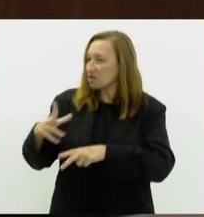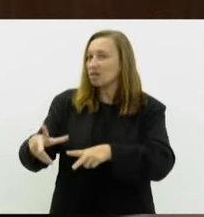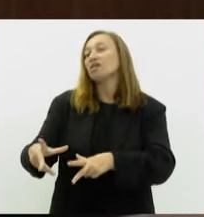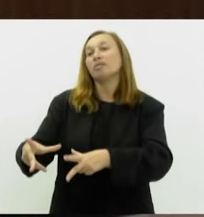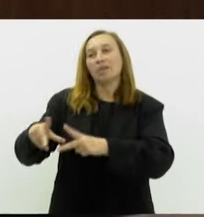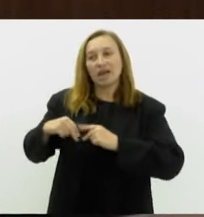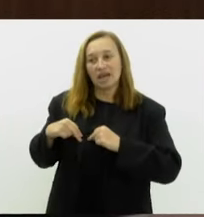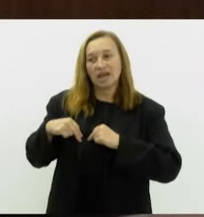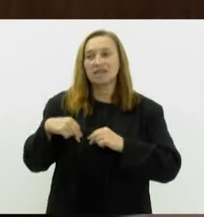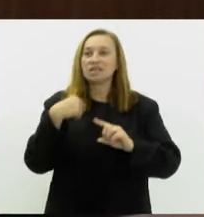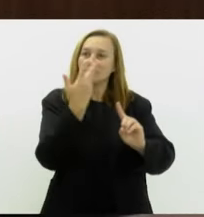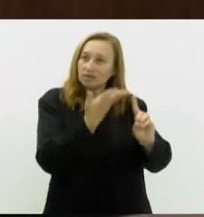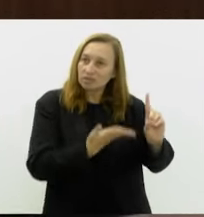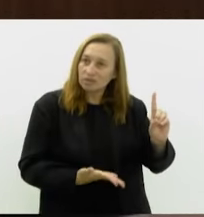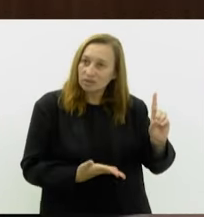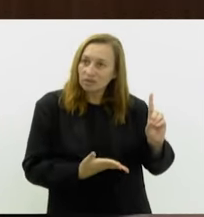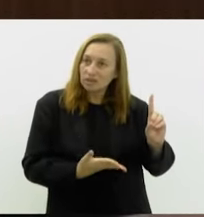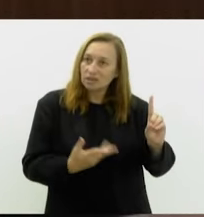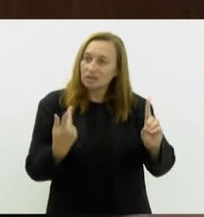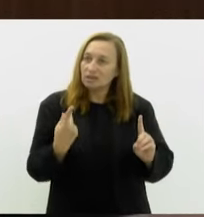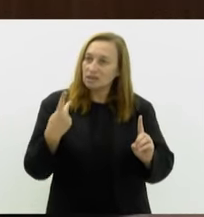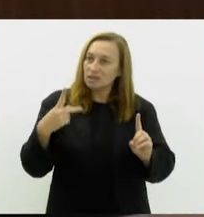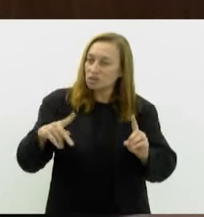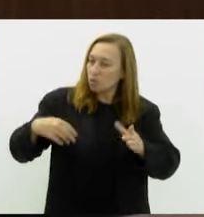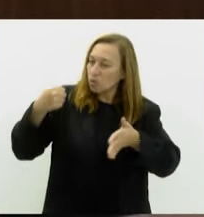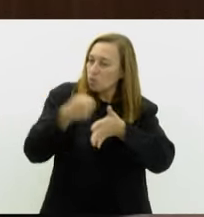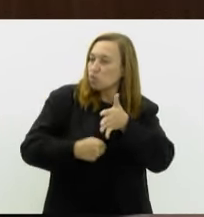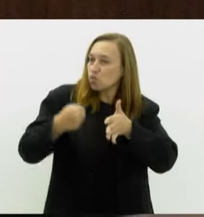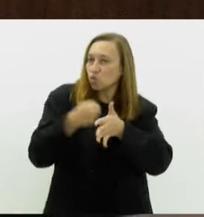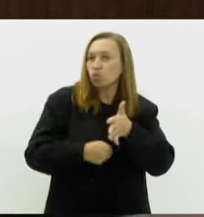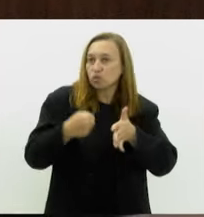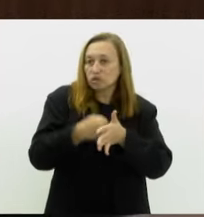condecoração, sobretudo pela